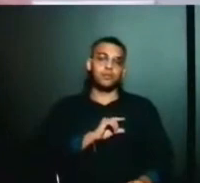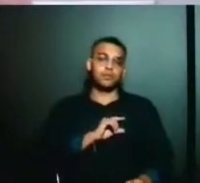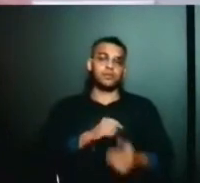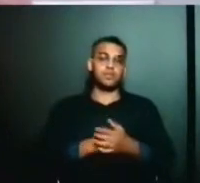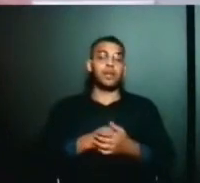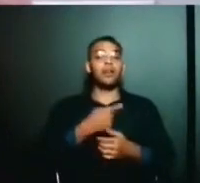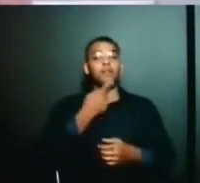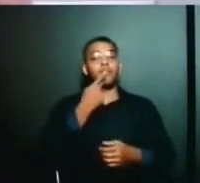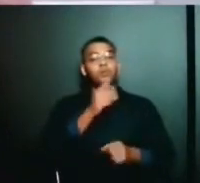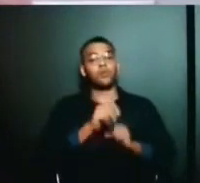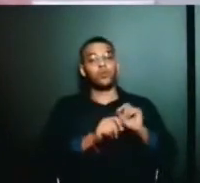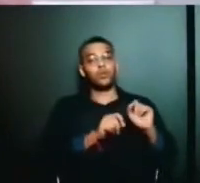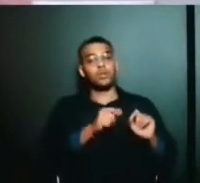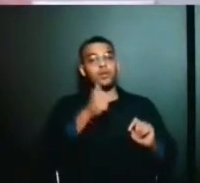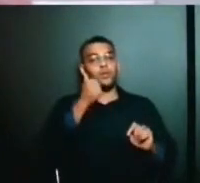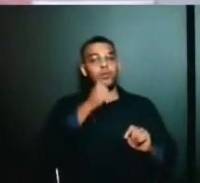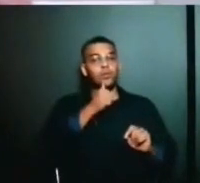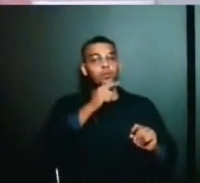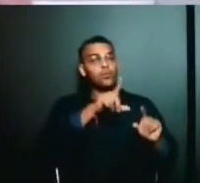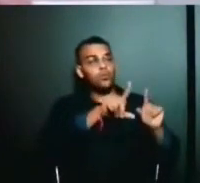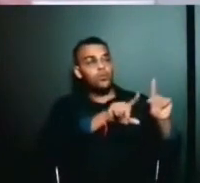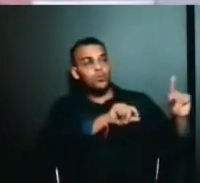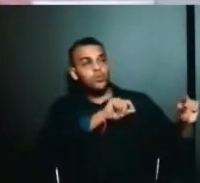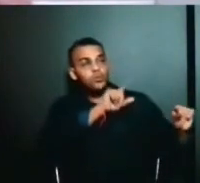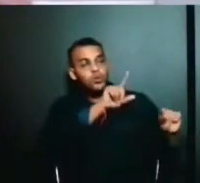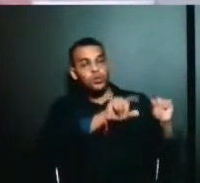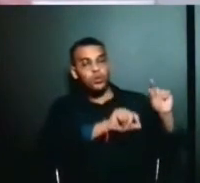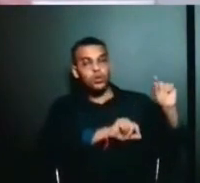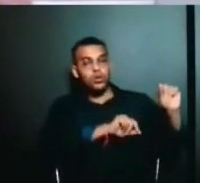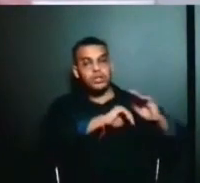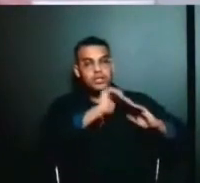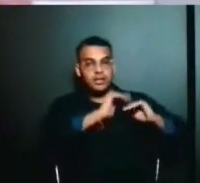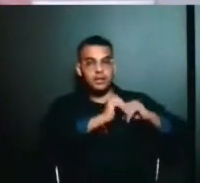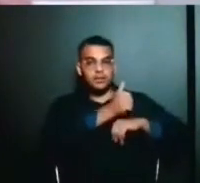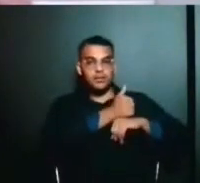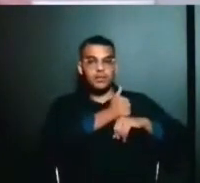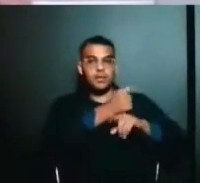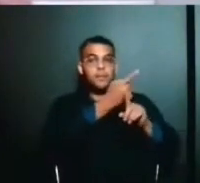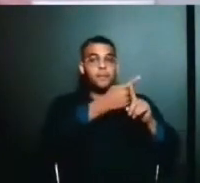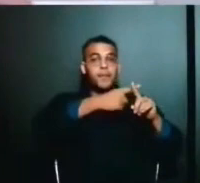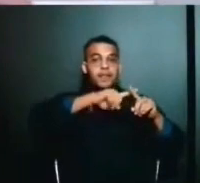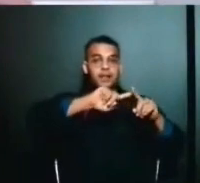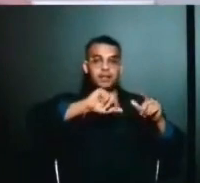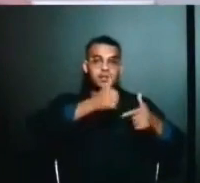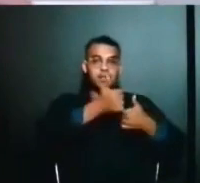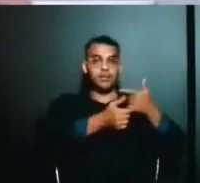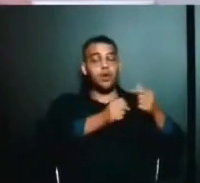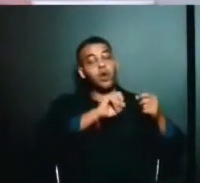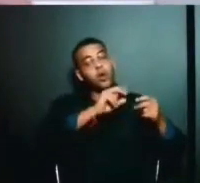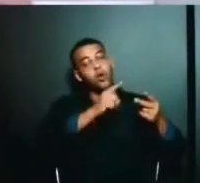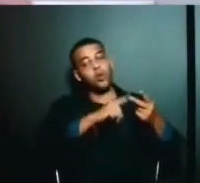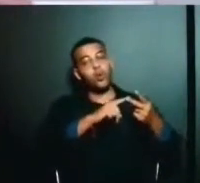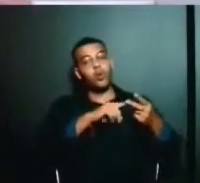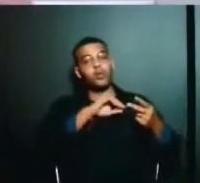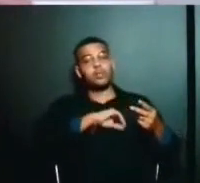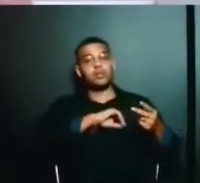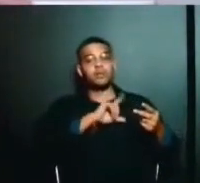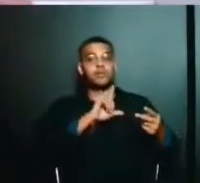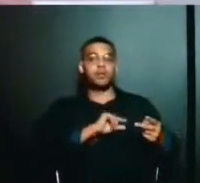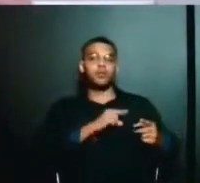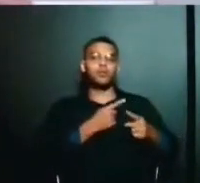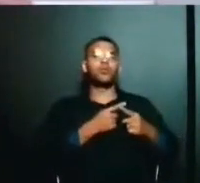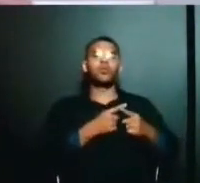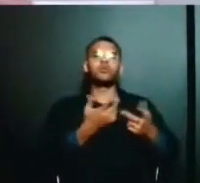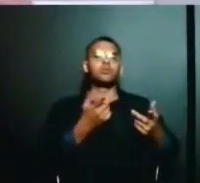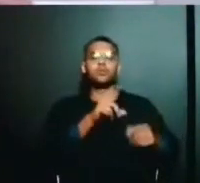as mulheres escolhem profissões de meio período ou profissões que pagam menos, não porque a mulher quer ganhar menos